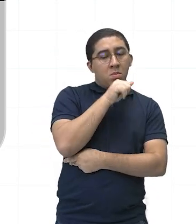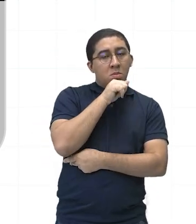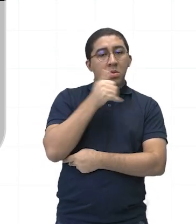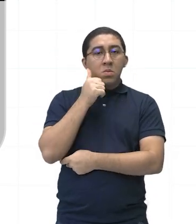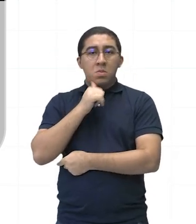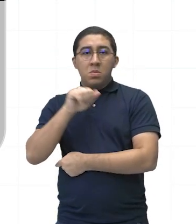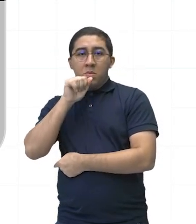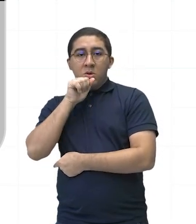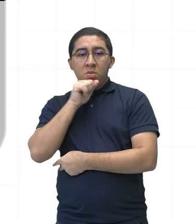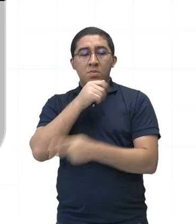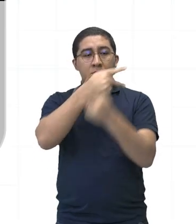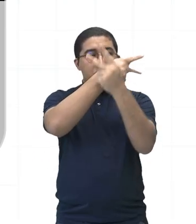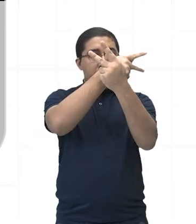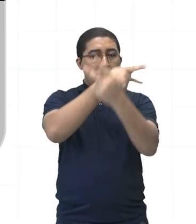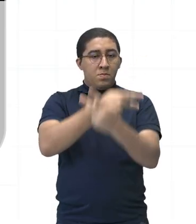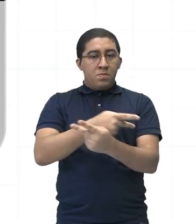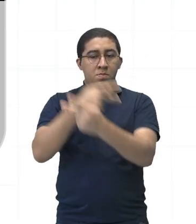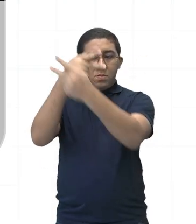paterna.